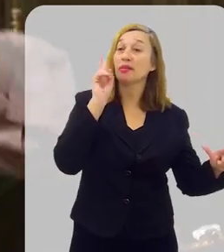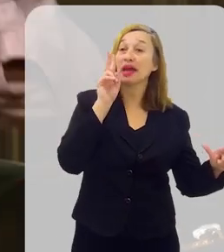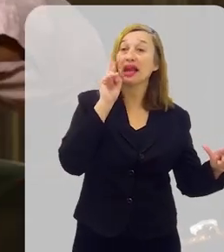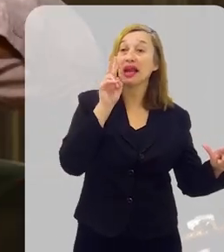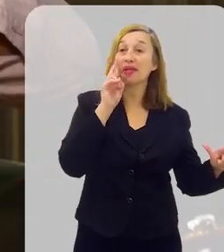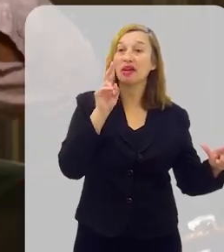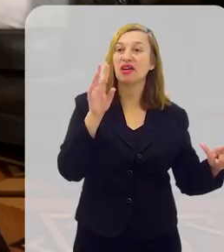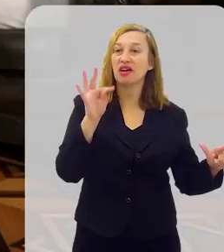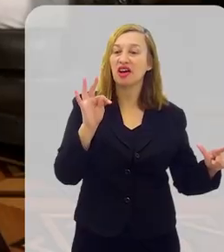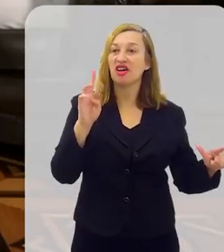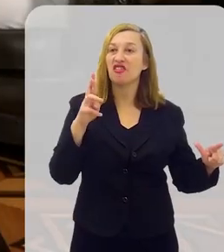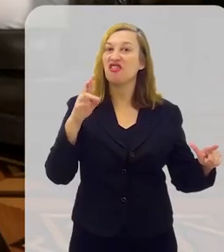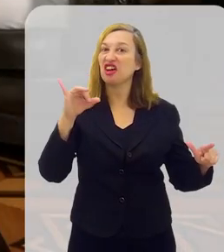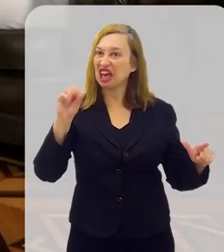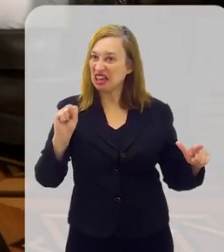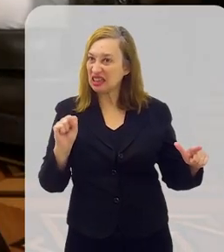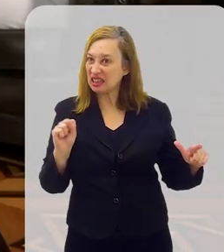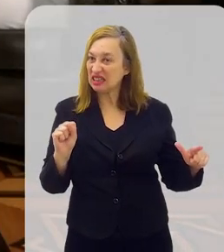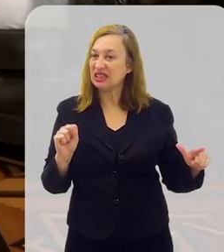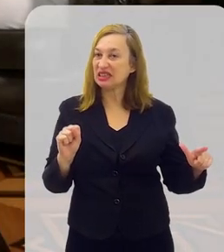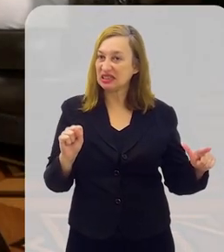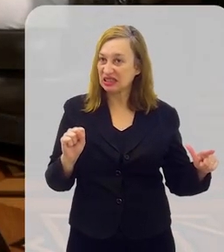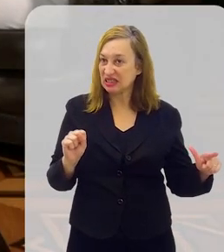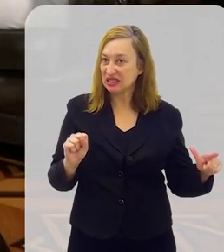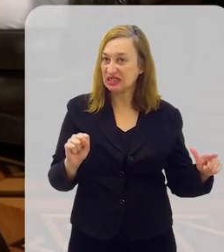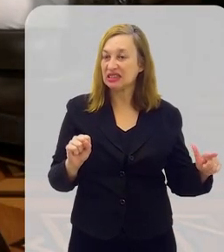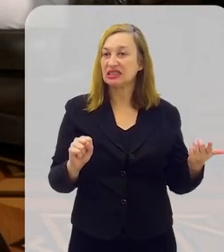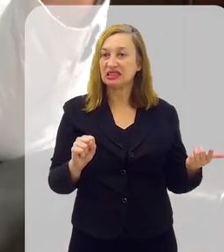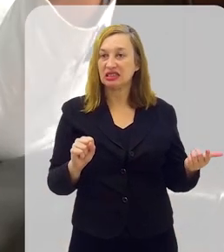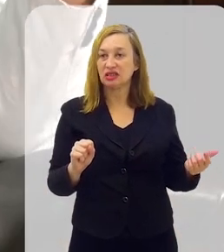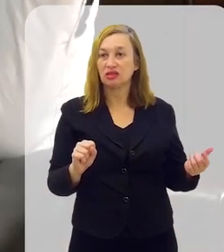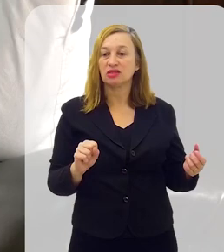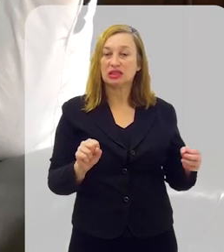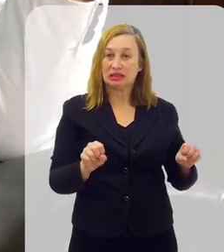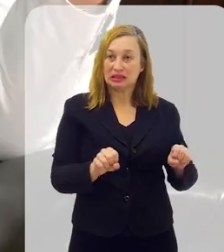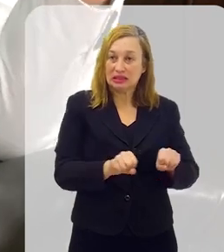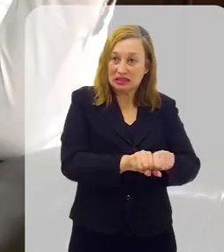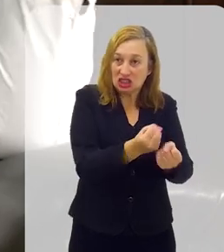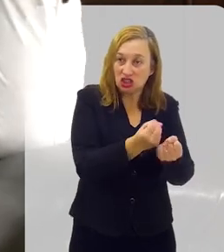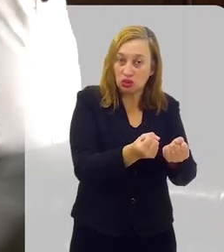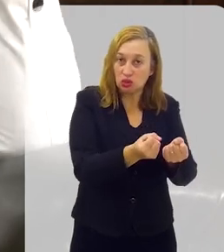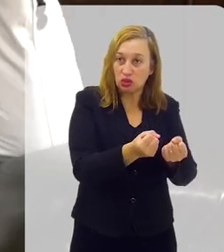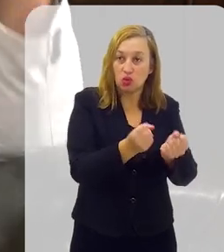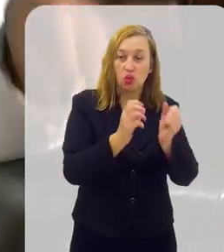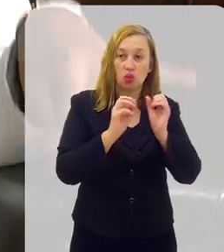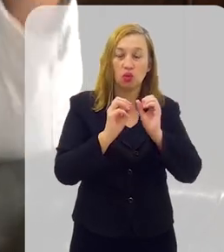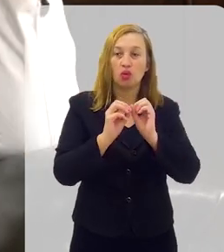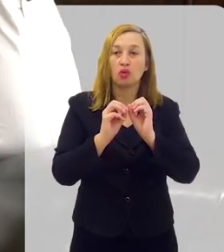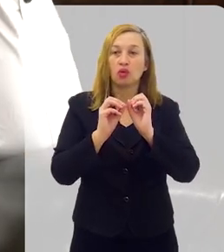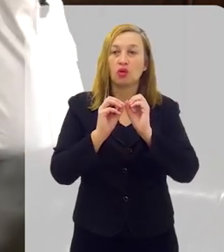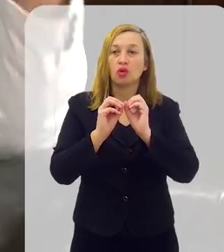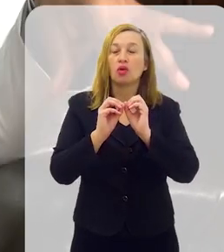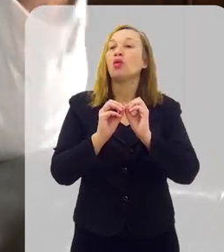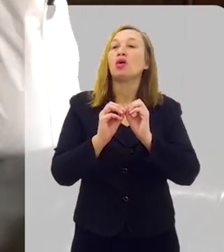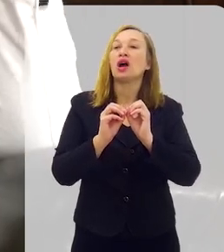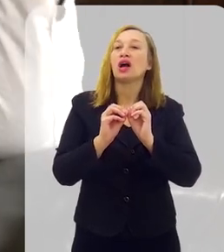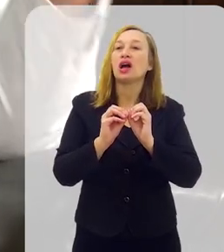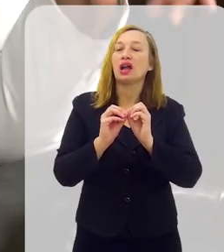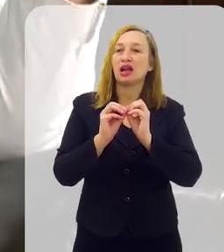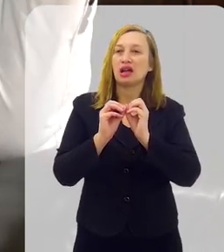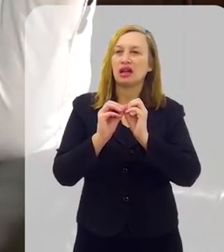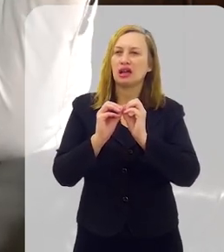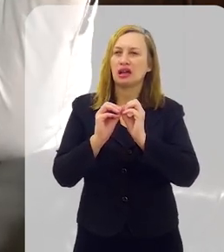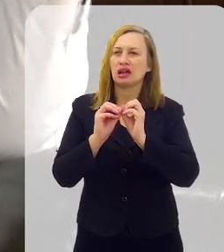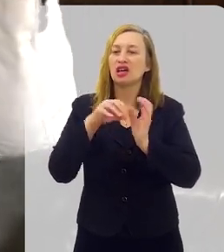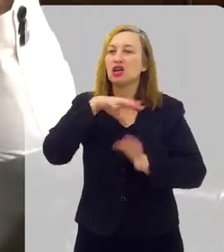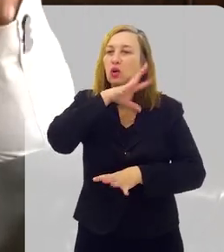do céu! Não tenho mais. Você me lembra, quando você fala assim, você me lembra Freitas. Freitas destruiu aquele maldito